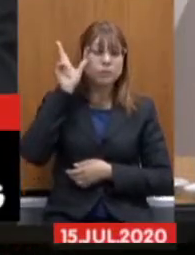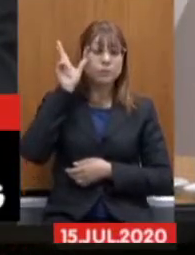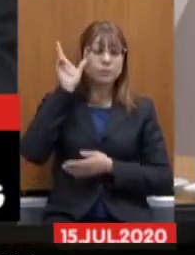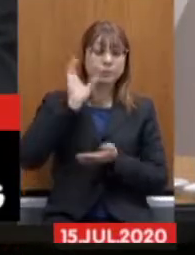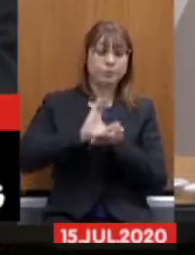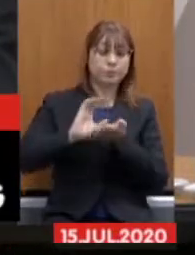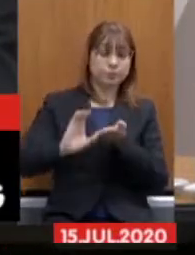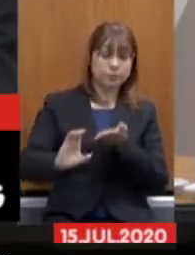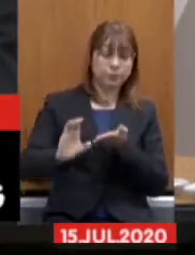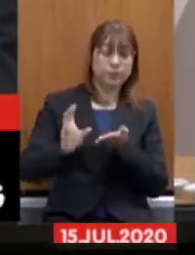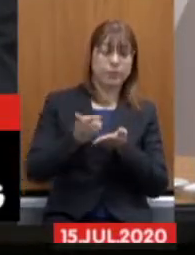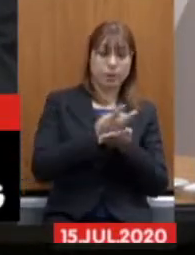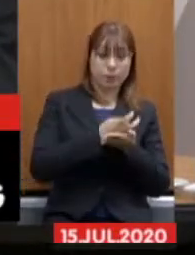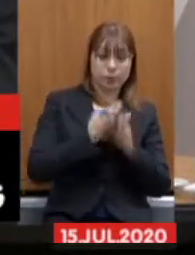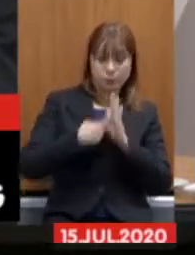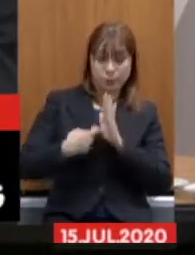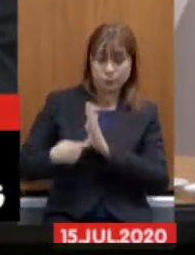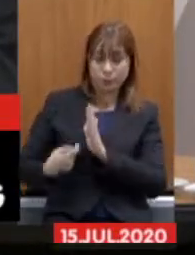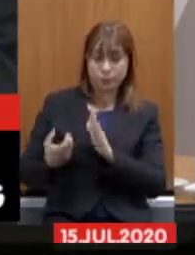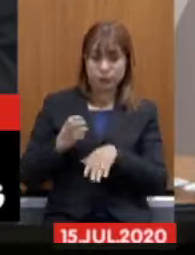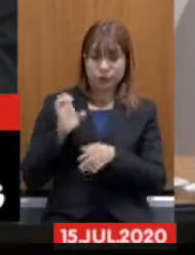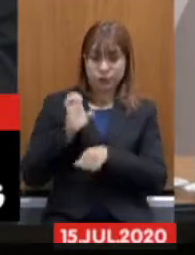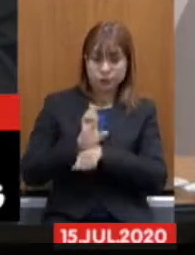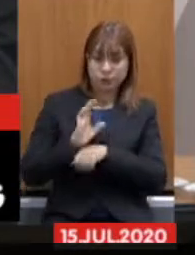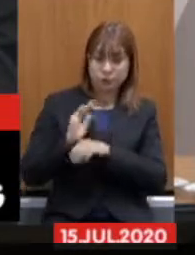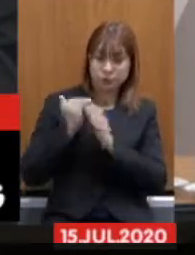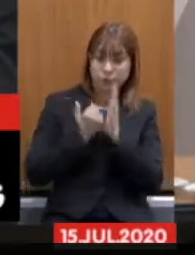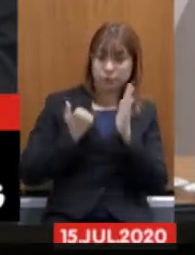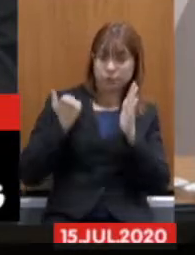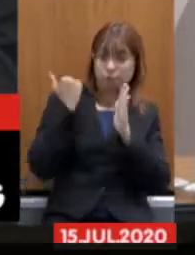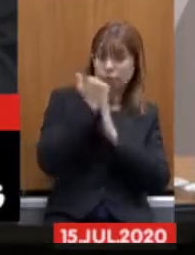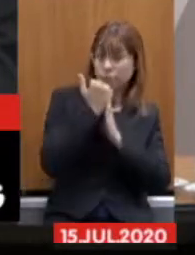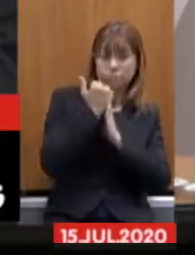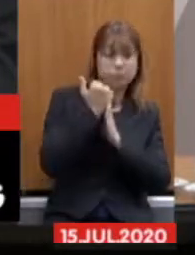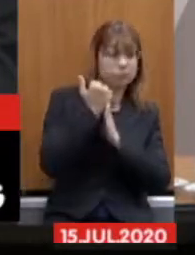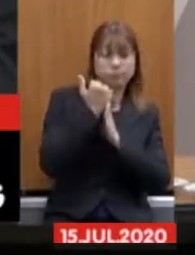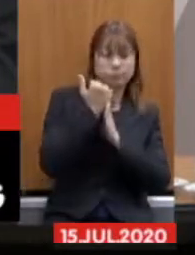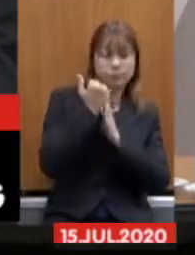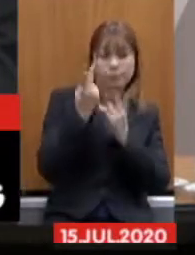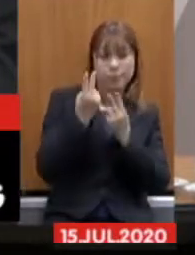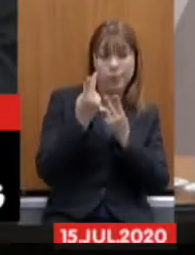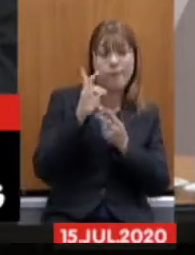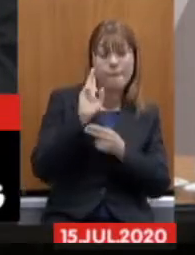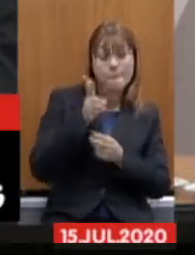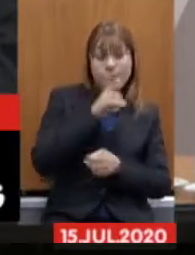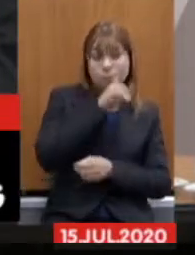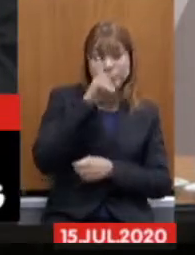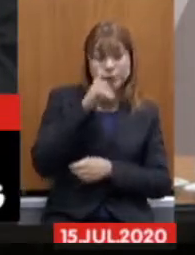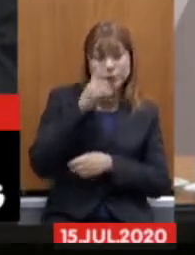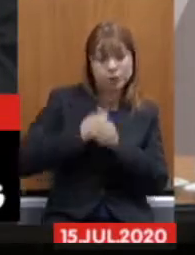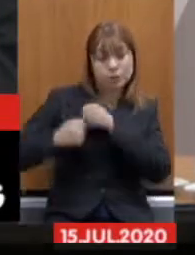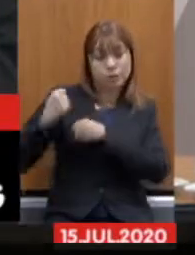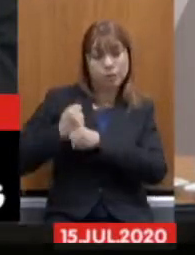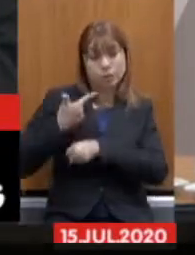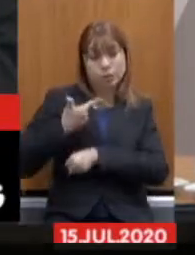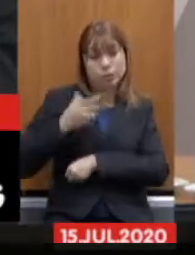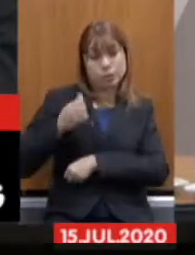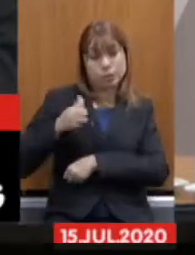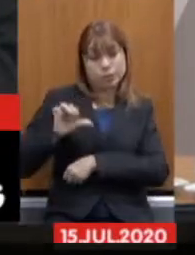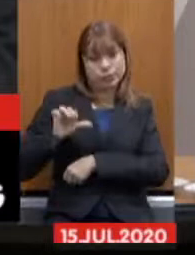receita tributária do estado desse mês tá superior ao mesmo período treze de julho de dois mil e dezenove